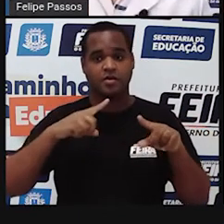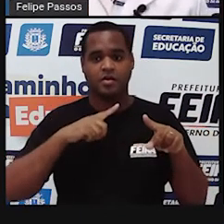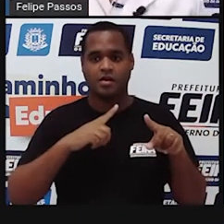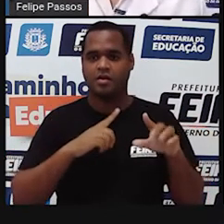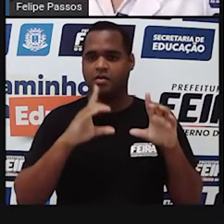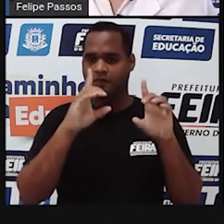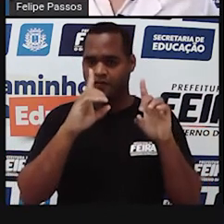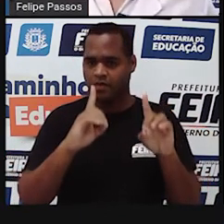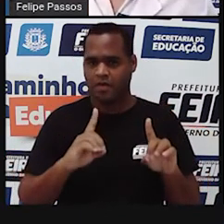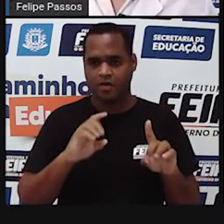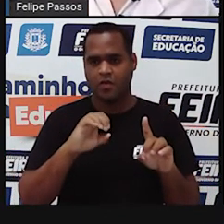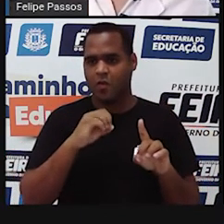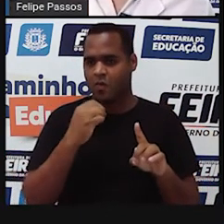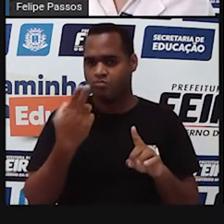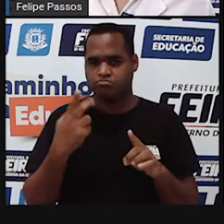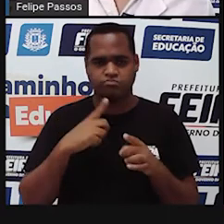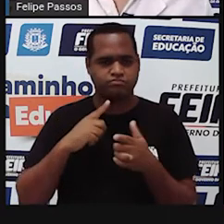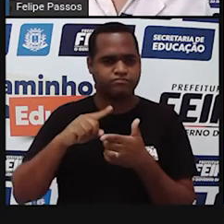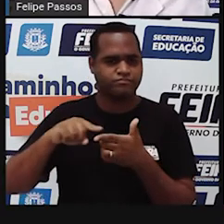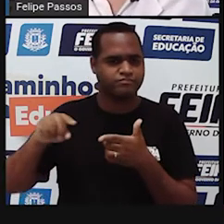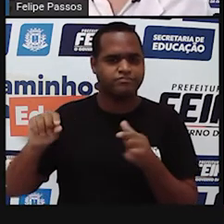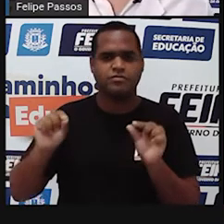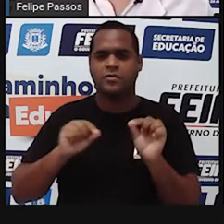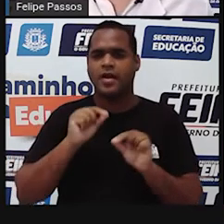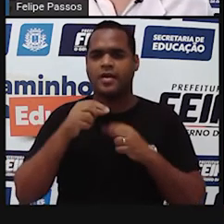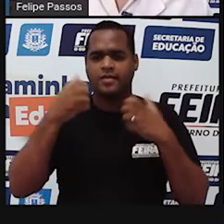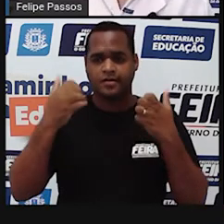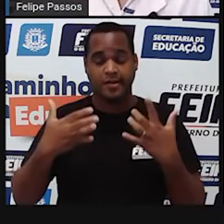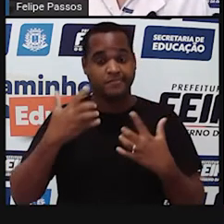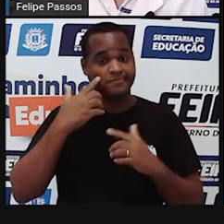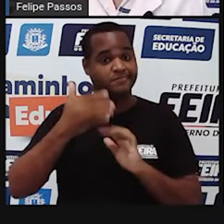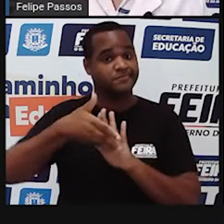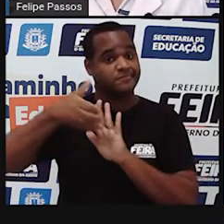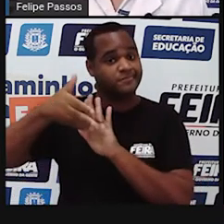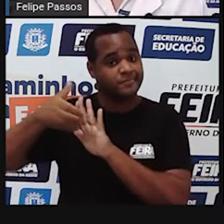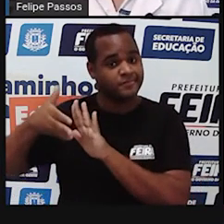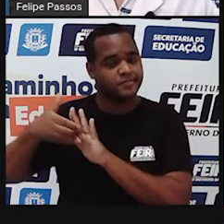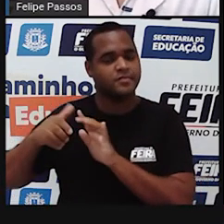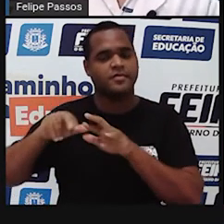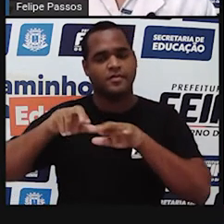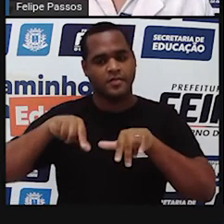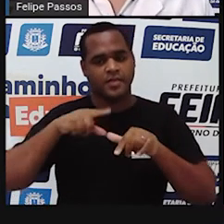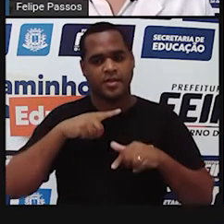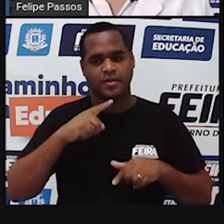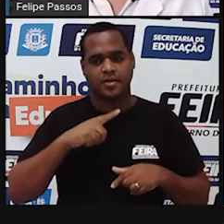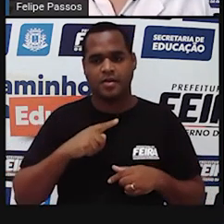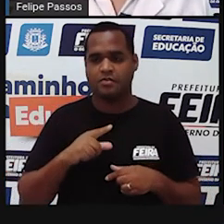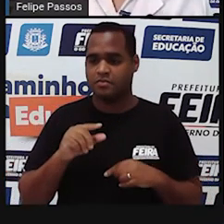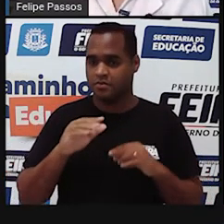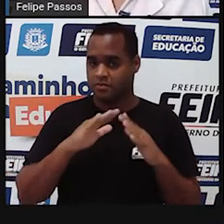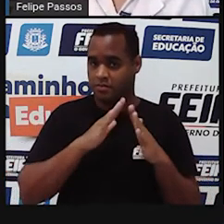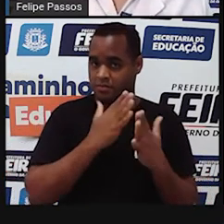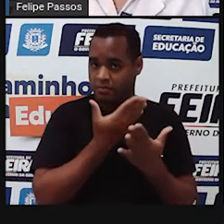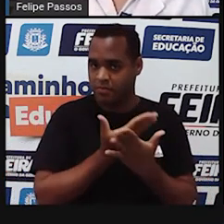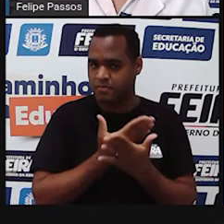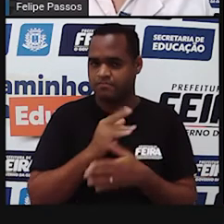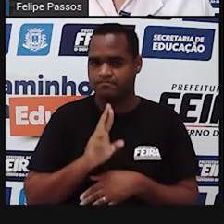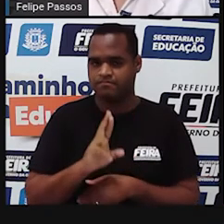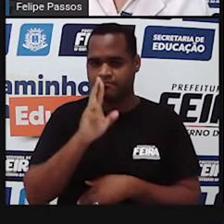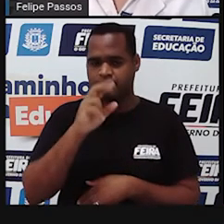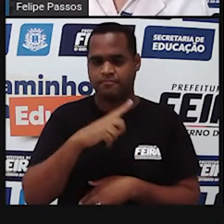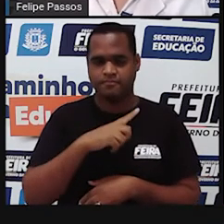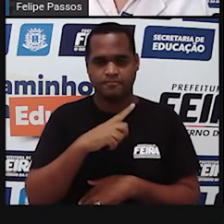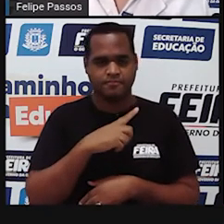algum déficit, acabam sendo excluídas de diversos processos. Então, o papel da escola, o nosso papel aqui, é chamar a atenção